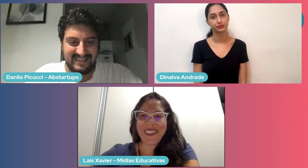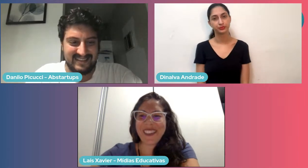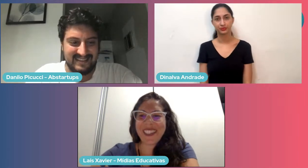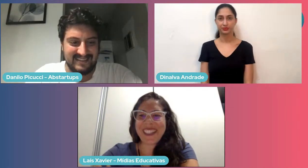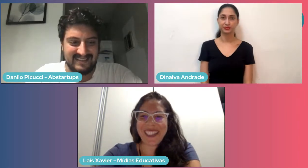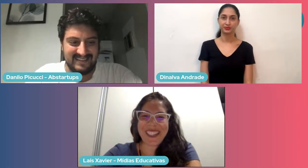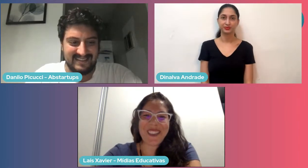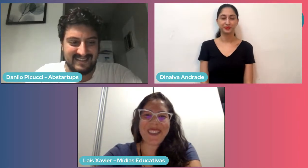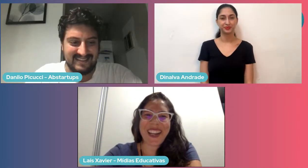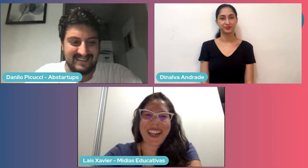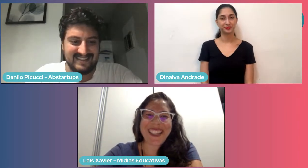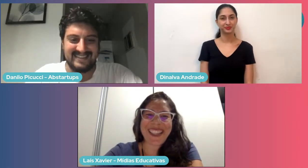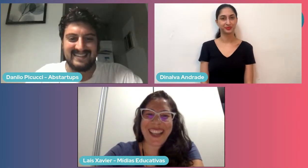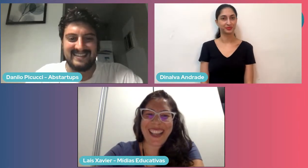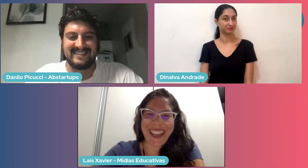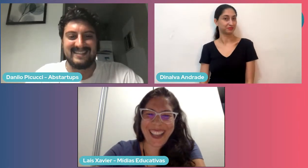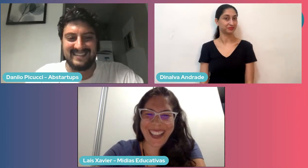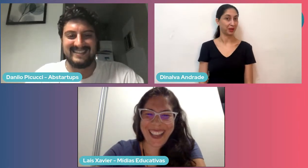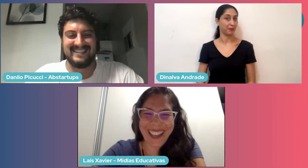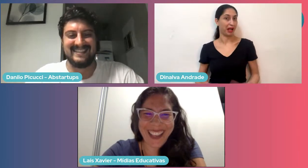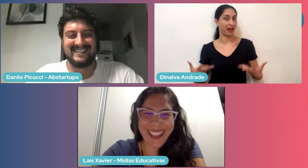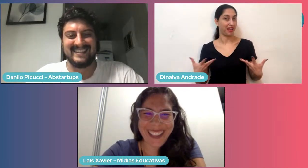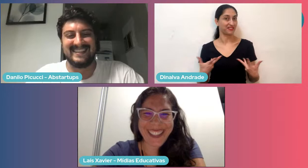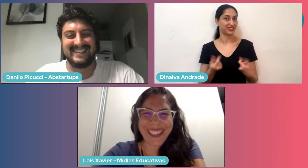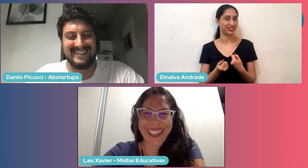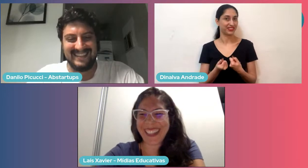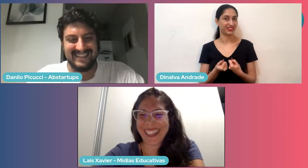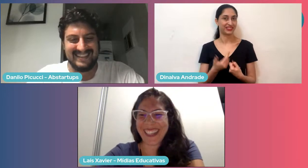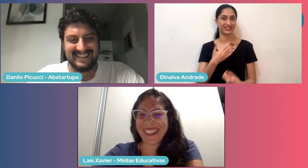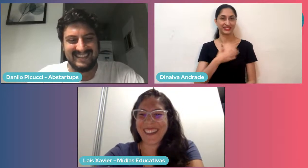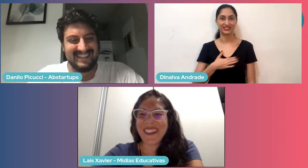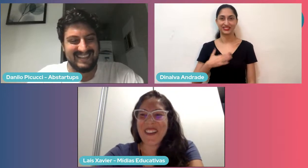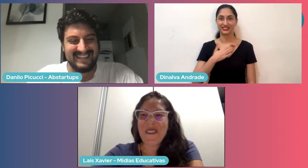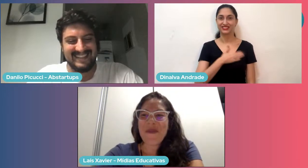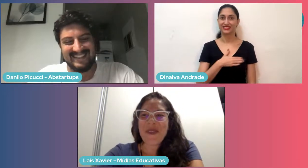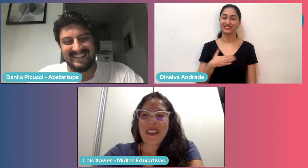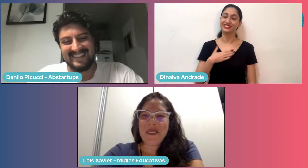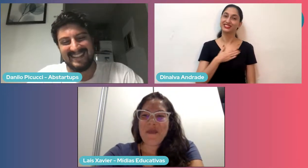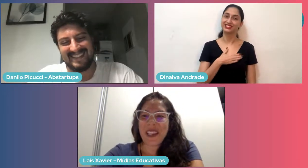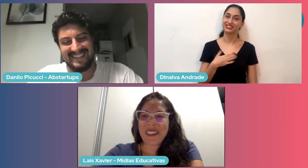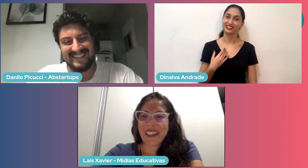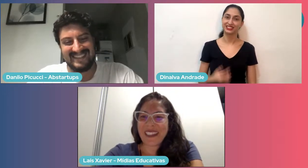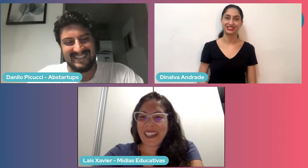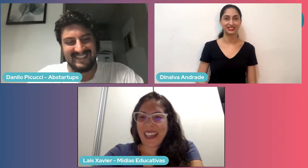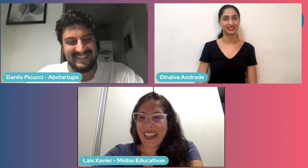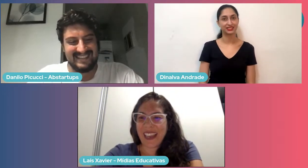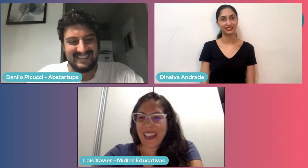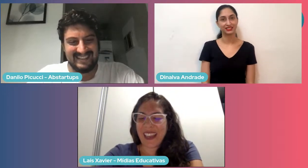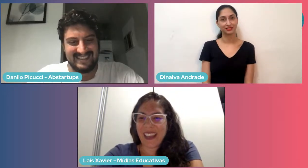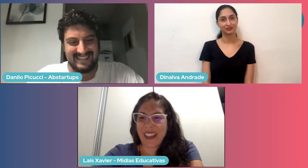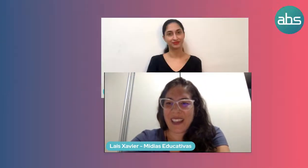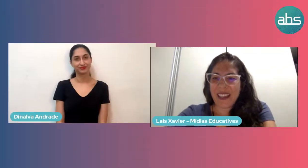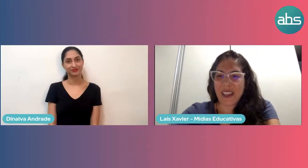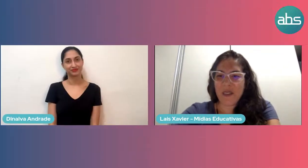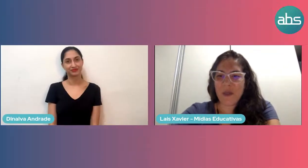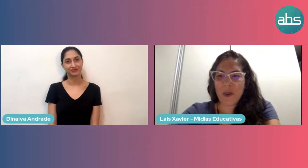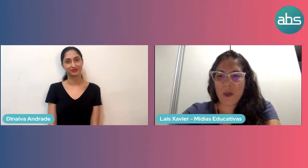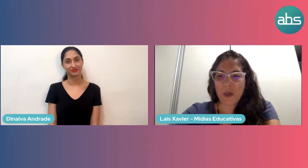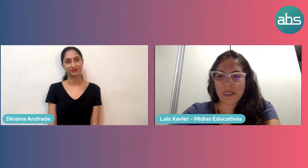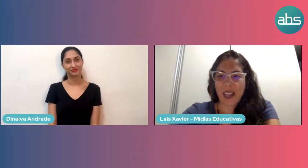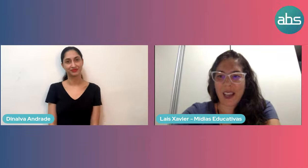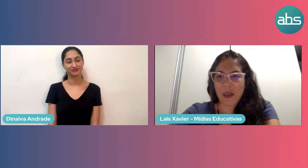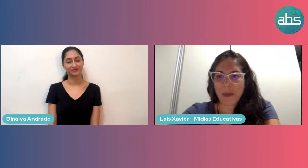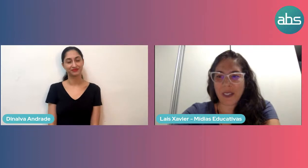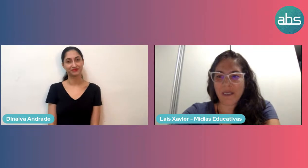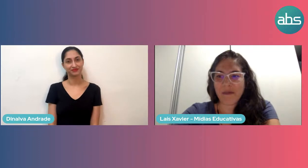Menino, que apresentação massa, que arretada. Minha gente, eu vou